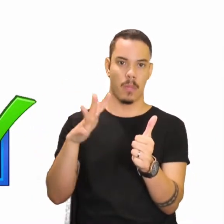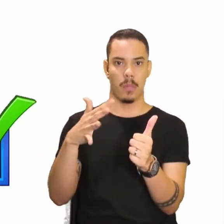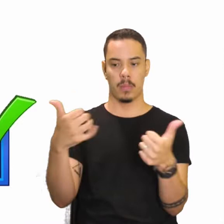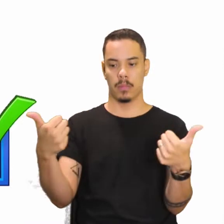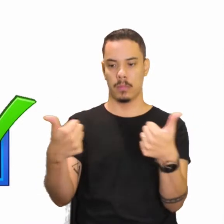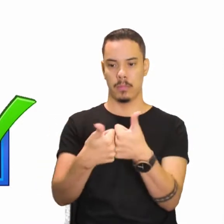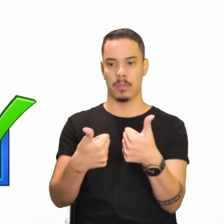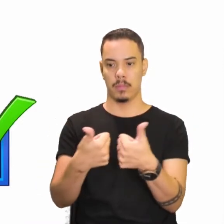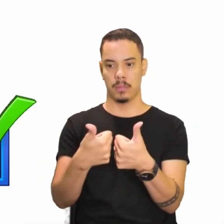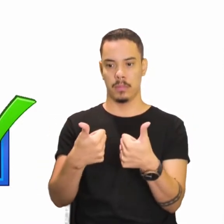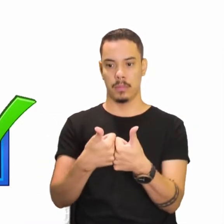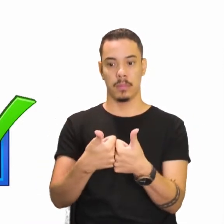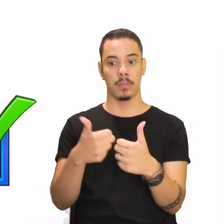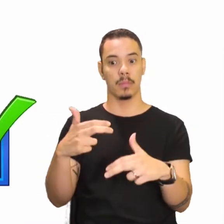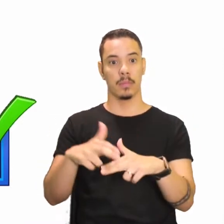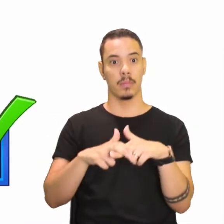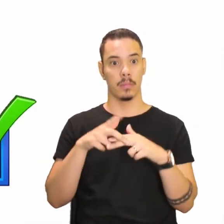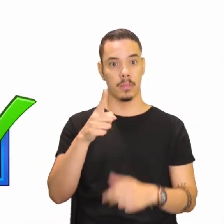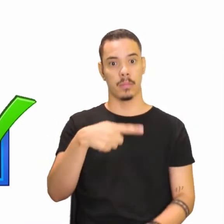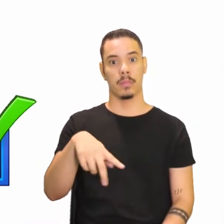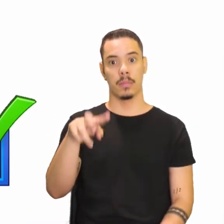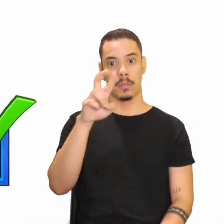aproximadamente. Então, você vai ver o quê?